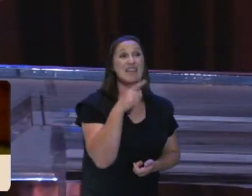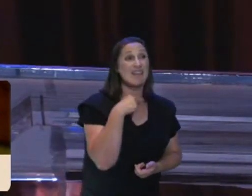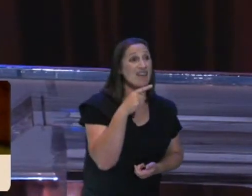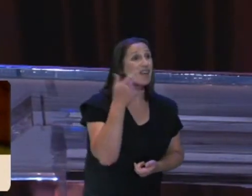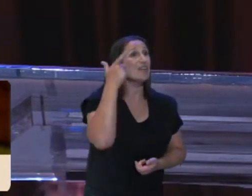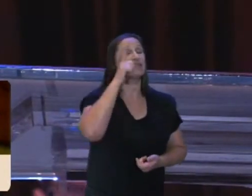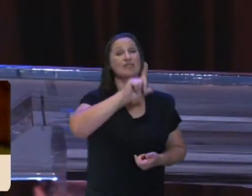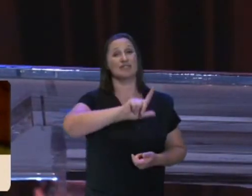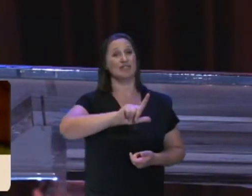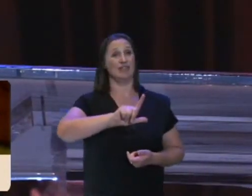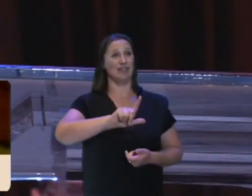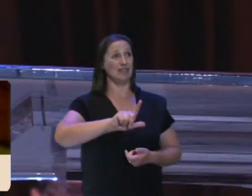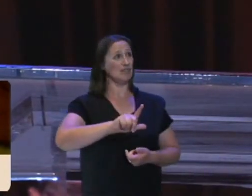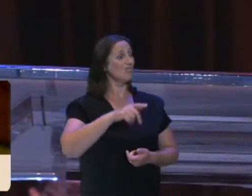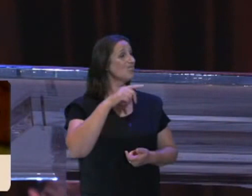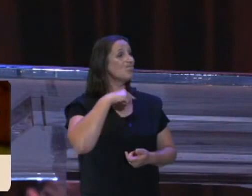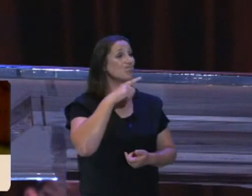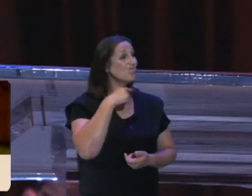ninguém sabe.